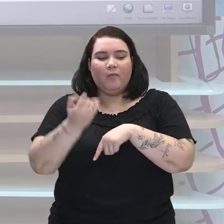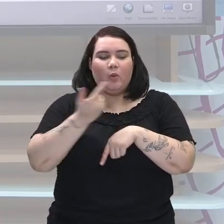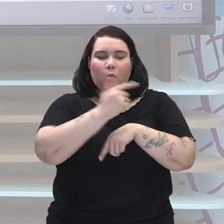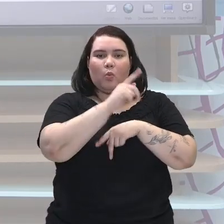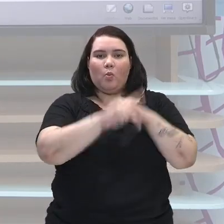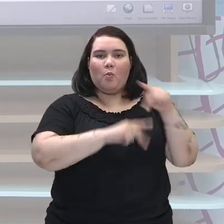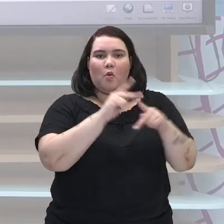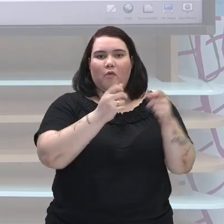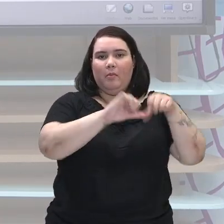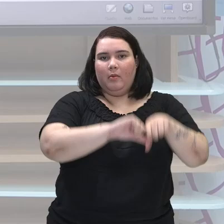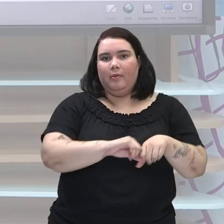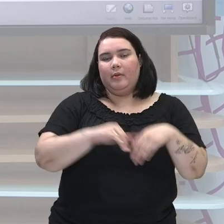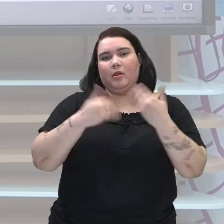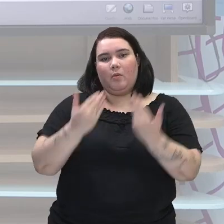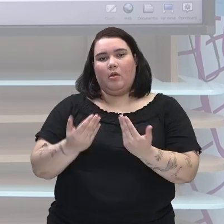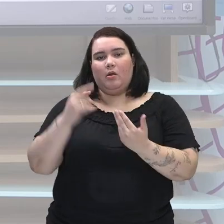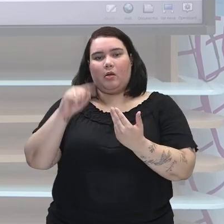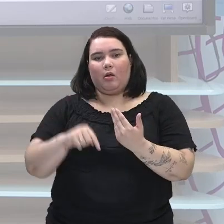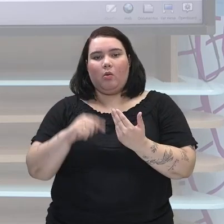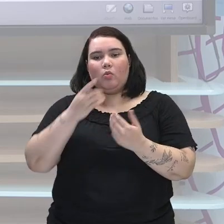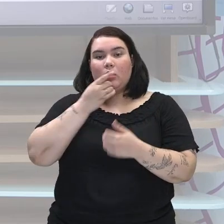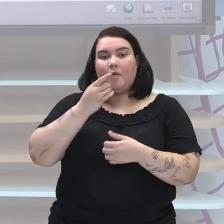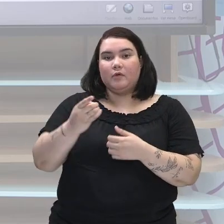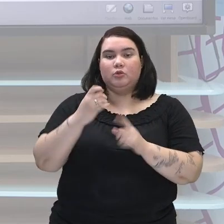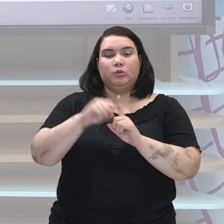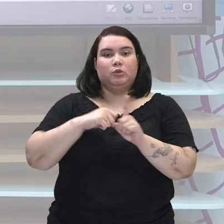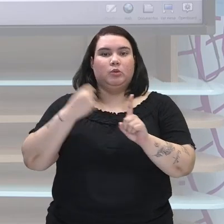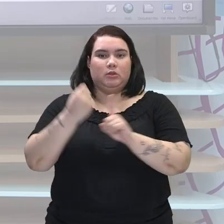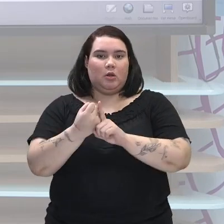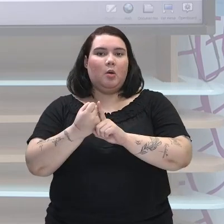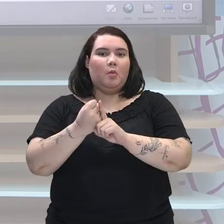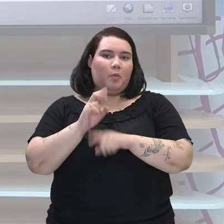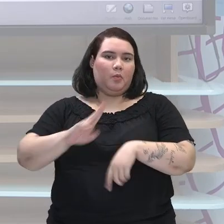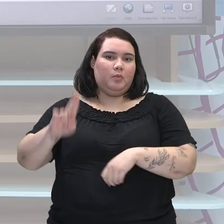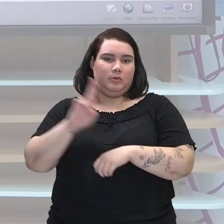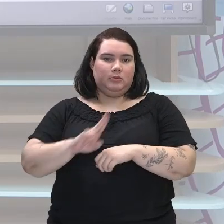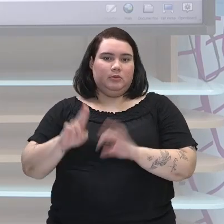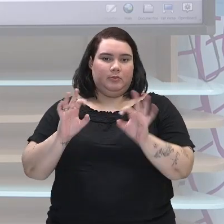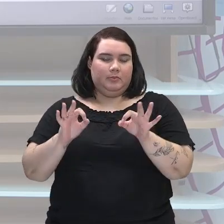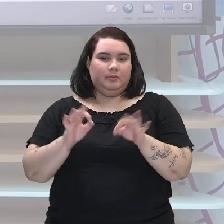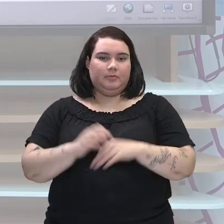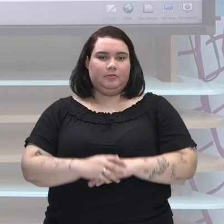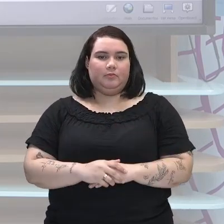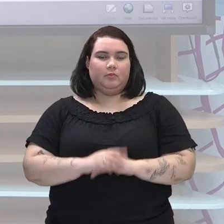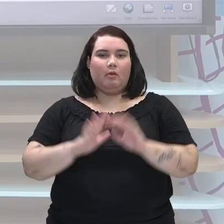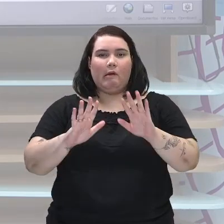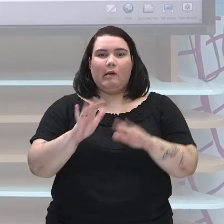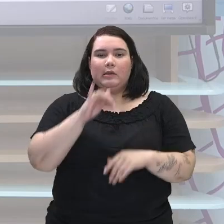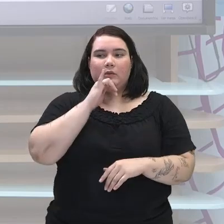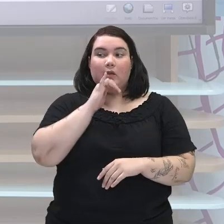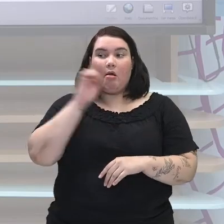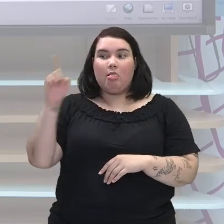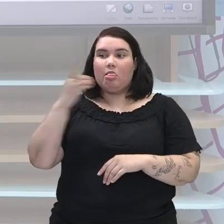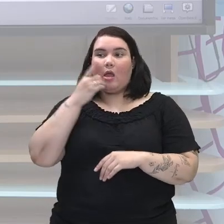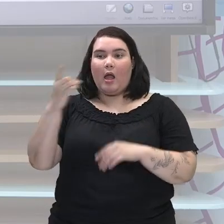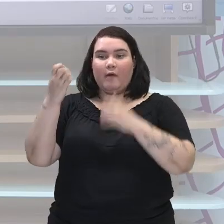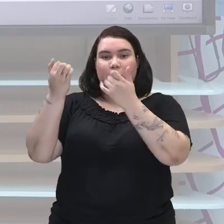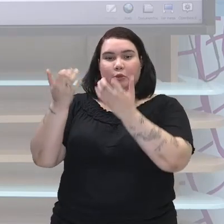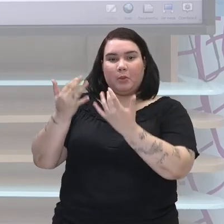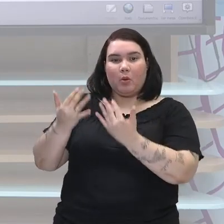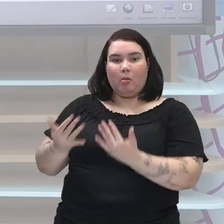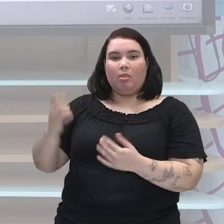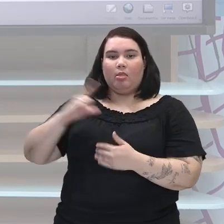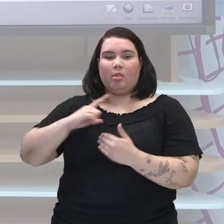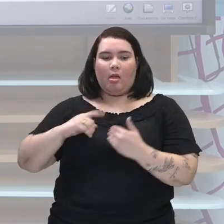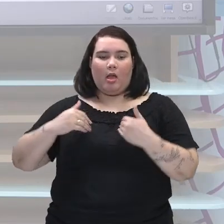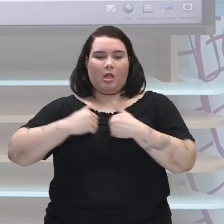isso que o darwinismo social vai trabalhar. Olha, assim como Darwin falou, existem